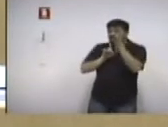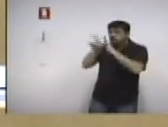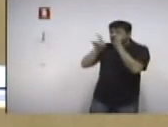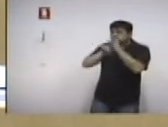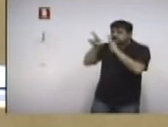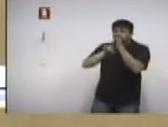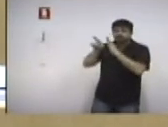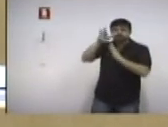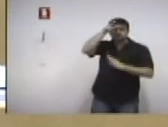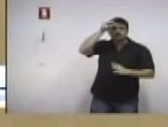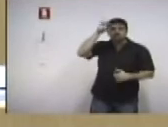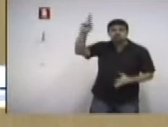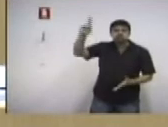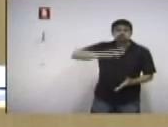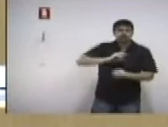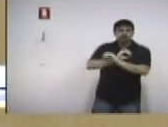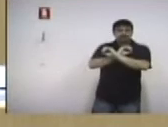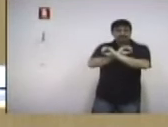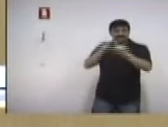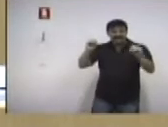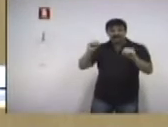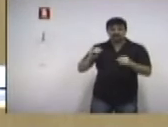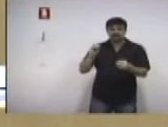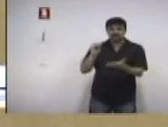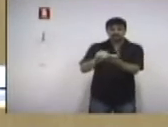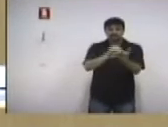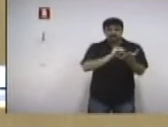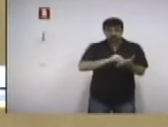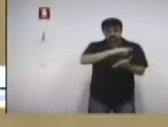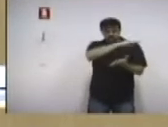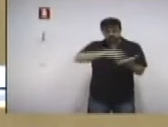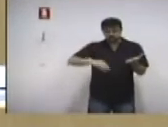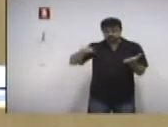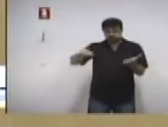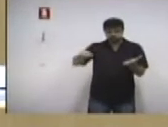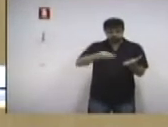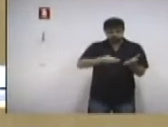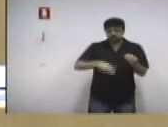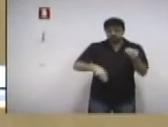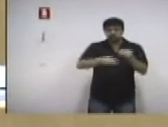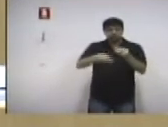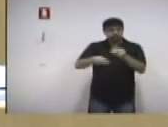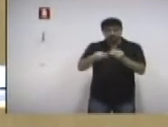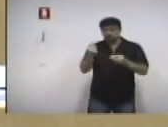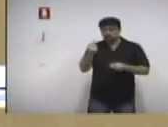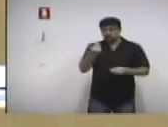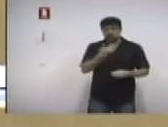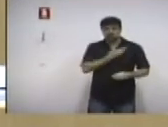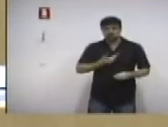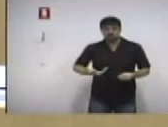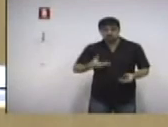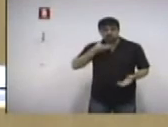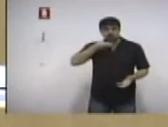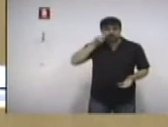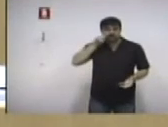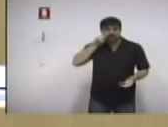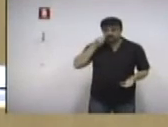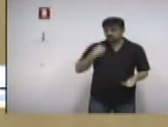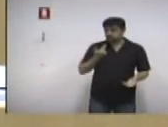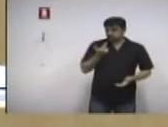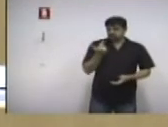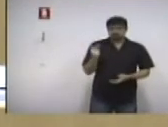respostas dos questionamentos não foi juntado nenhum tipo de dotação orçamentária que fosse